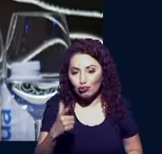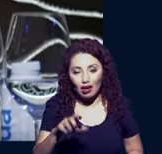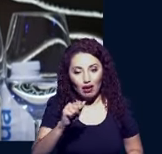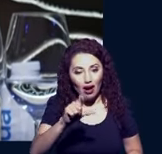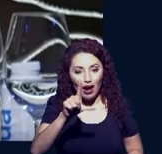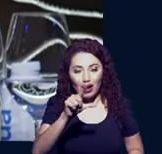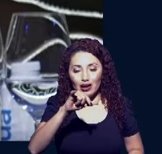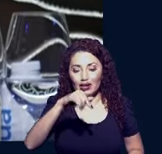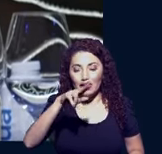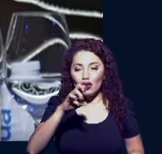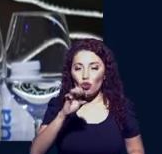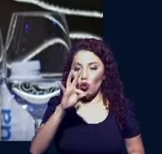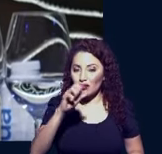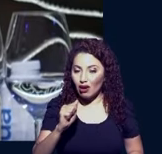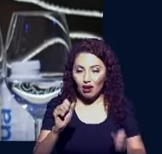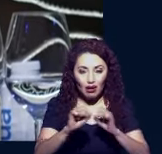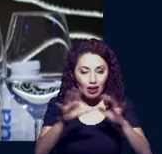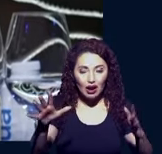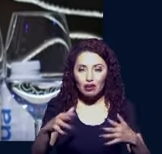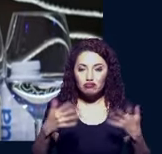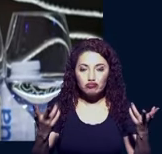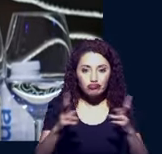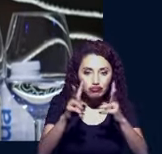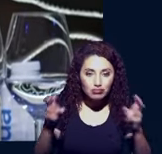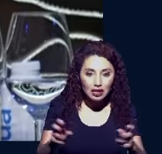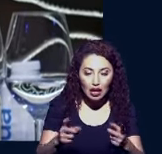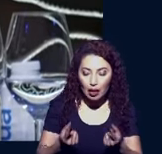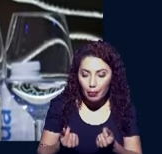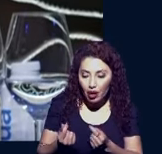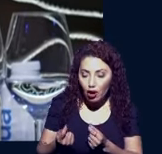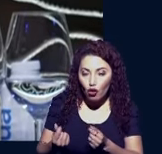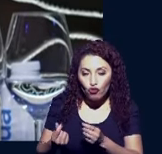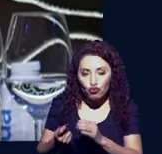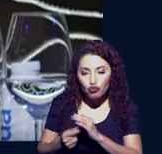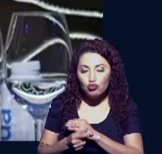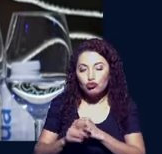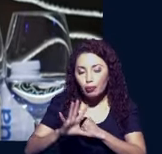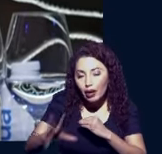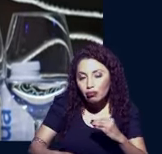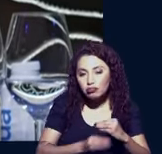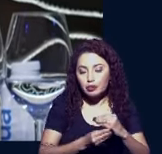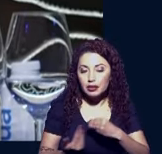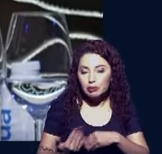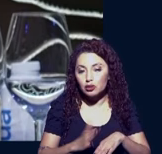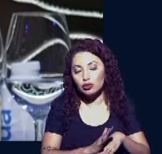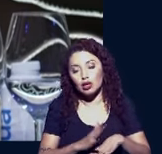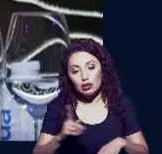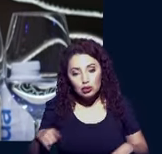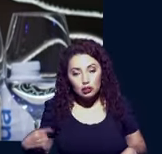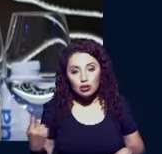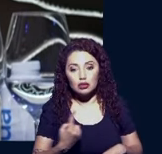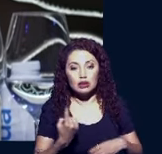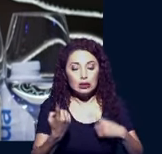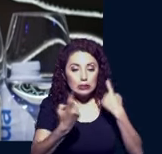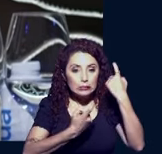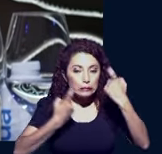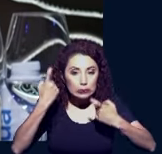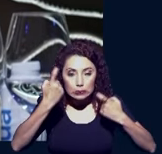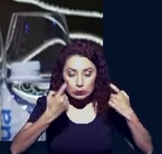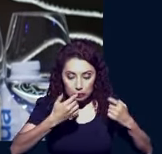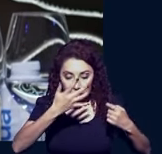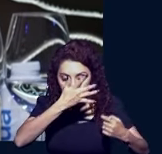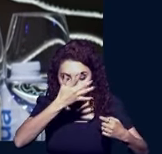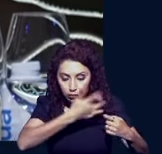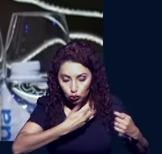diversas questões como Fundos eh de de compensação eh e preocupa muito os governadores